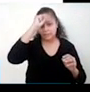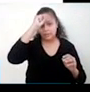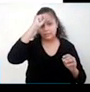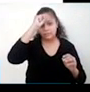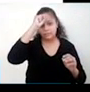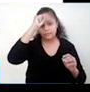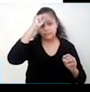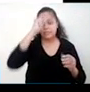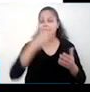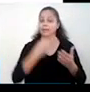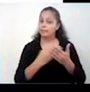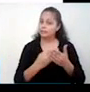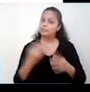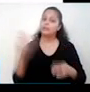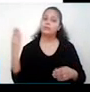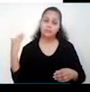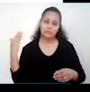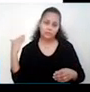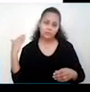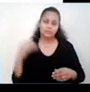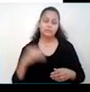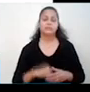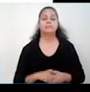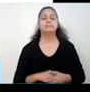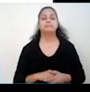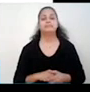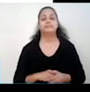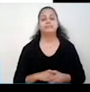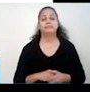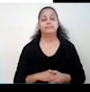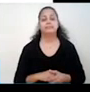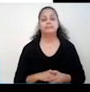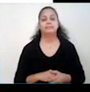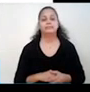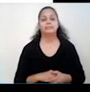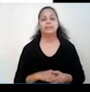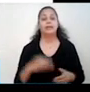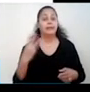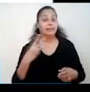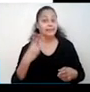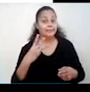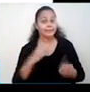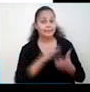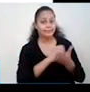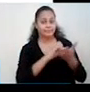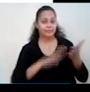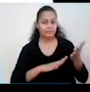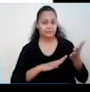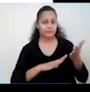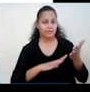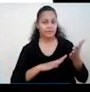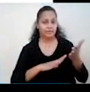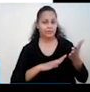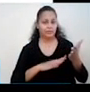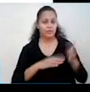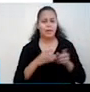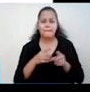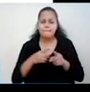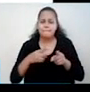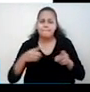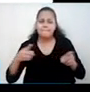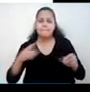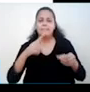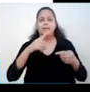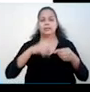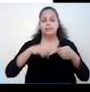né, nas aulas anteriores, certo? Questão 3. A condição de megacidade foi atingida